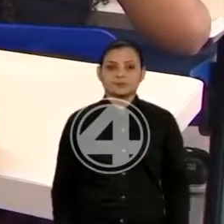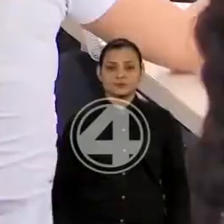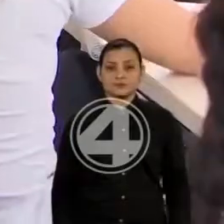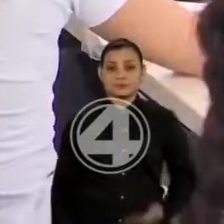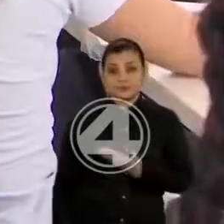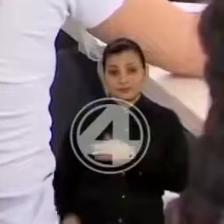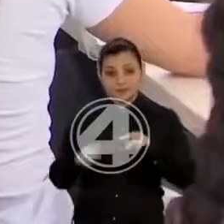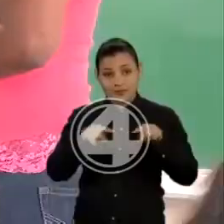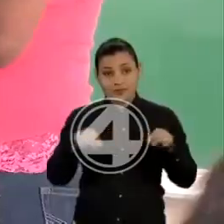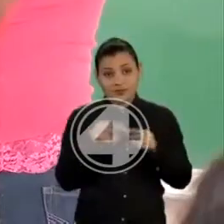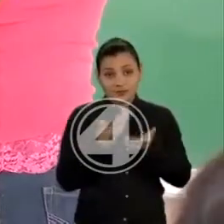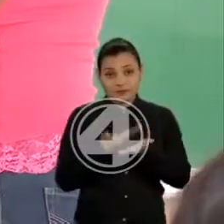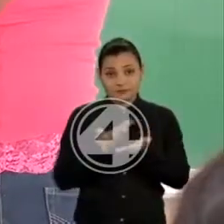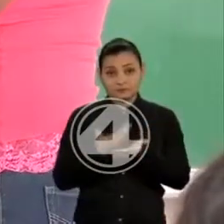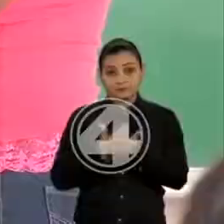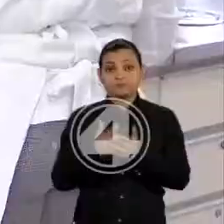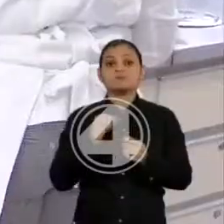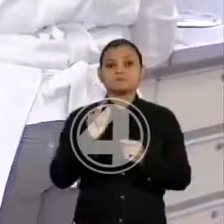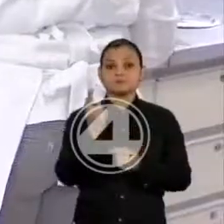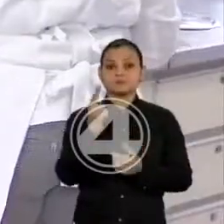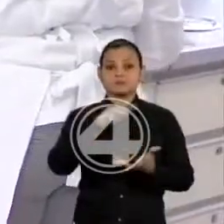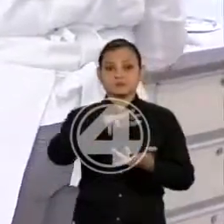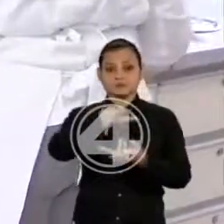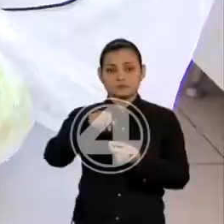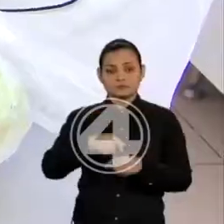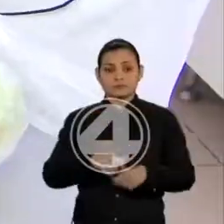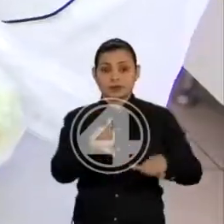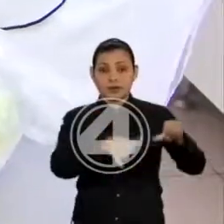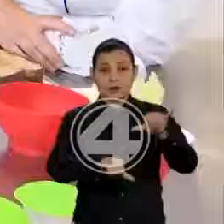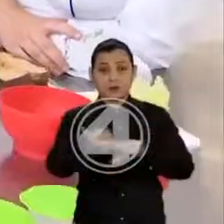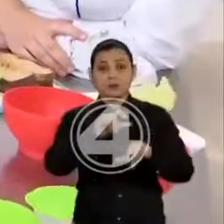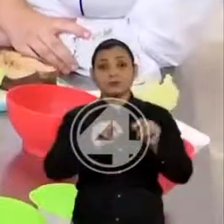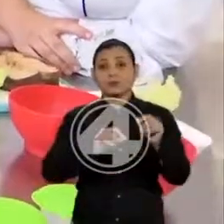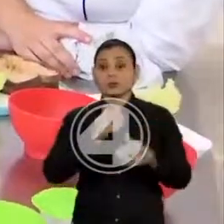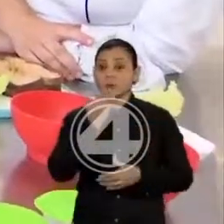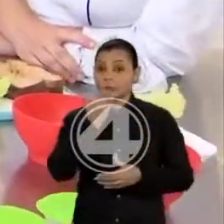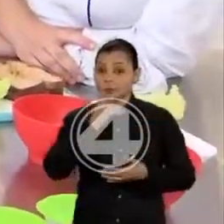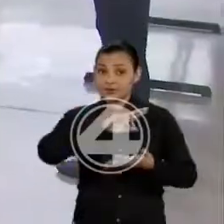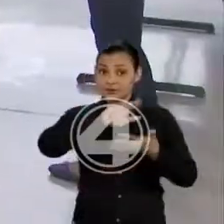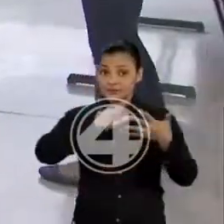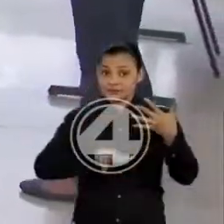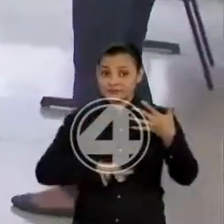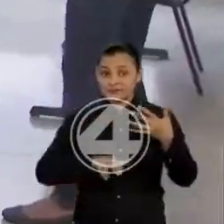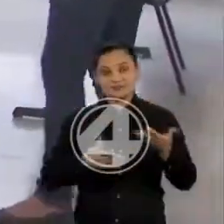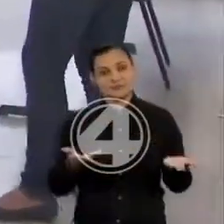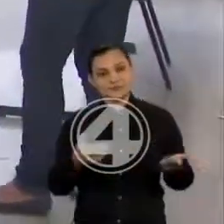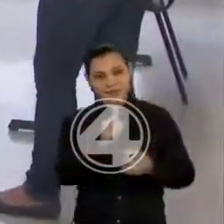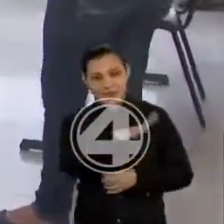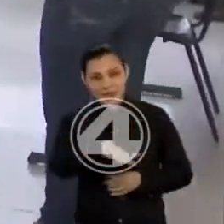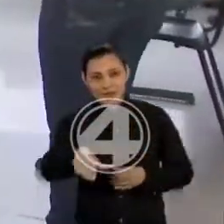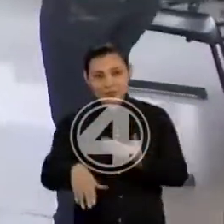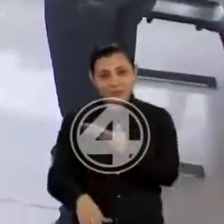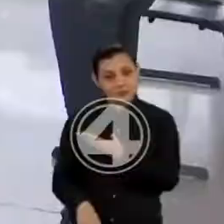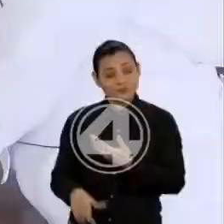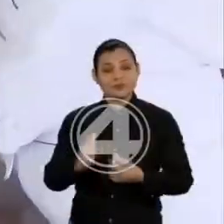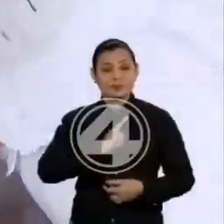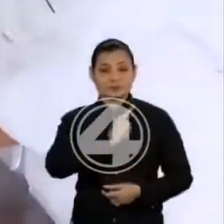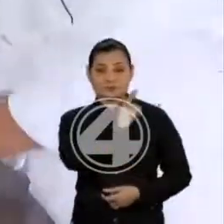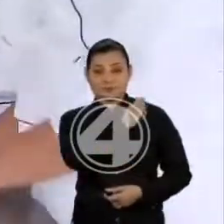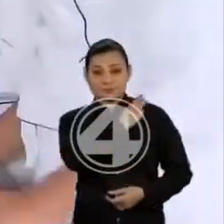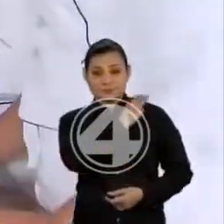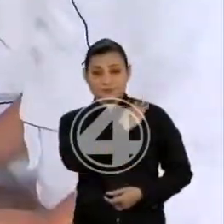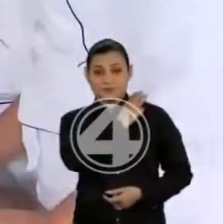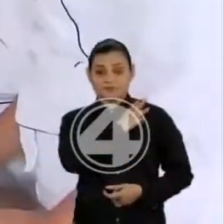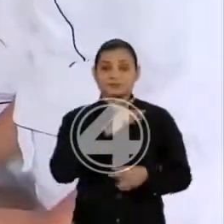Na sala de aula, lições de geografia. No laboratório, aulas de gastronomia. Esses alunos dividem o ensino médio